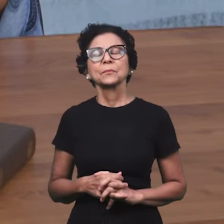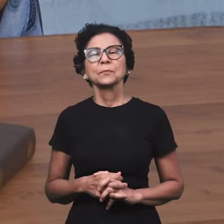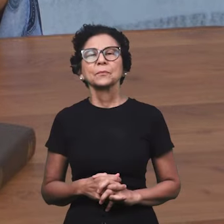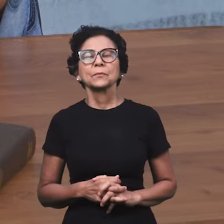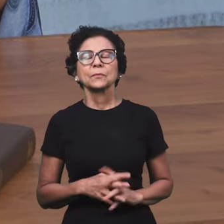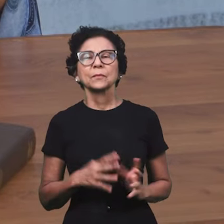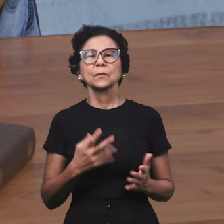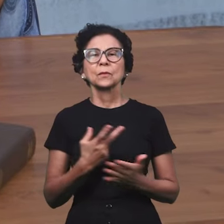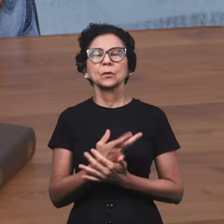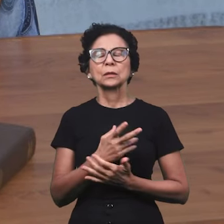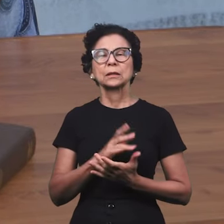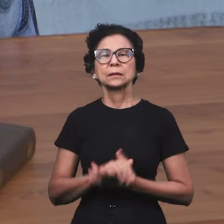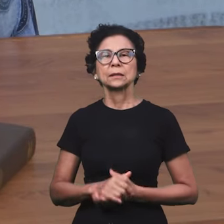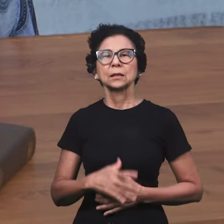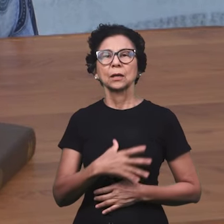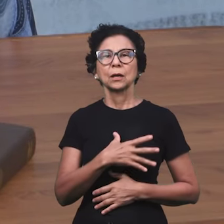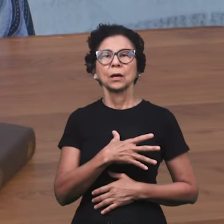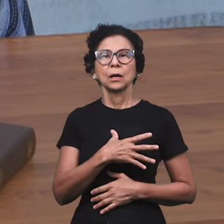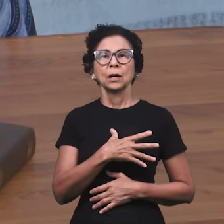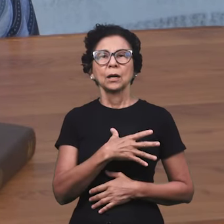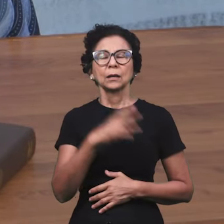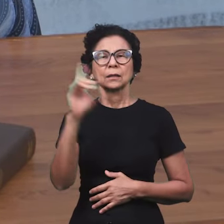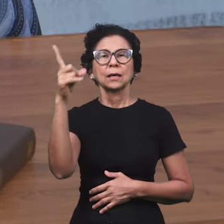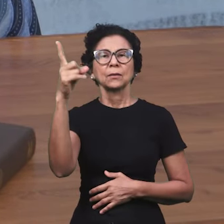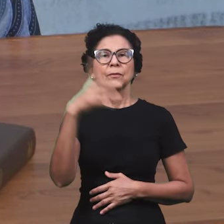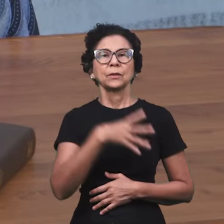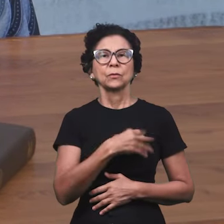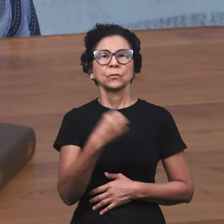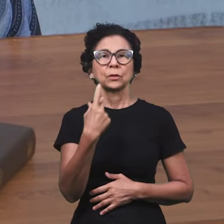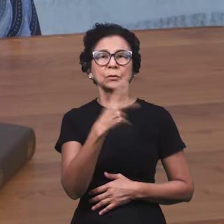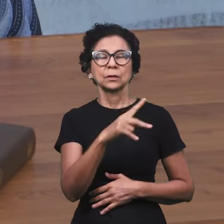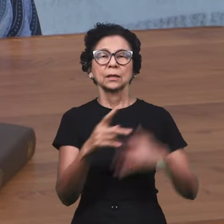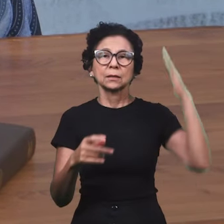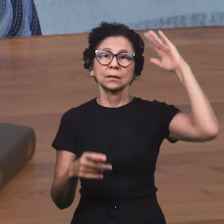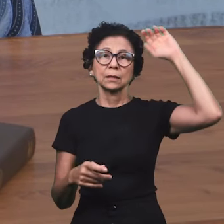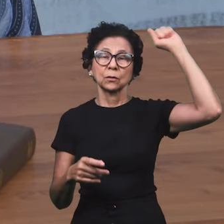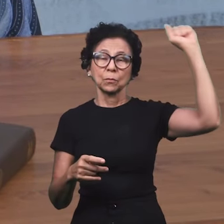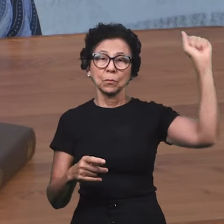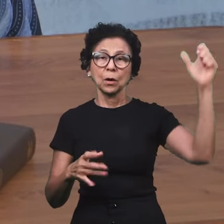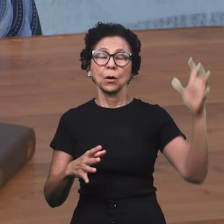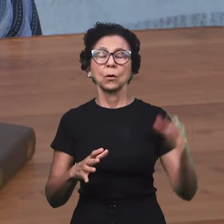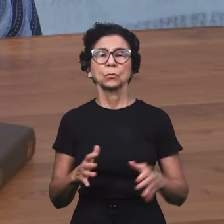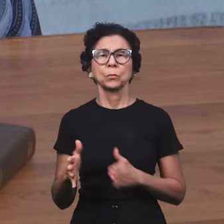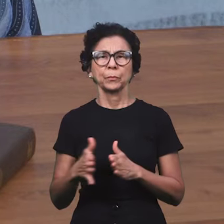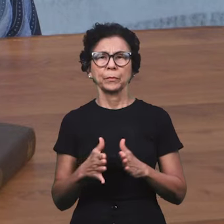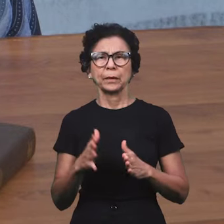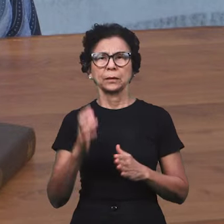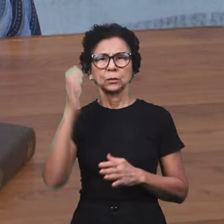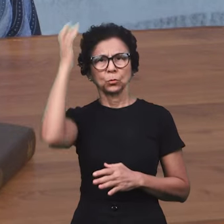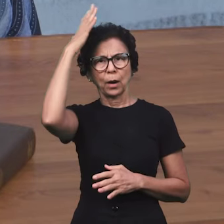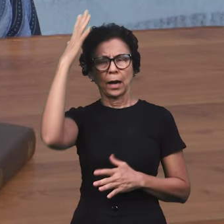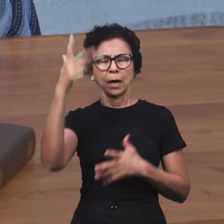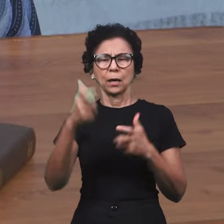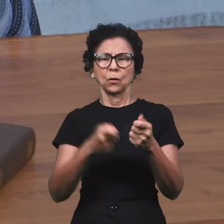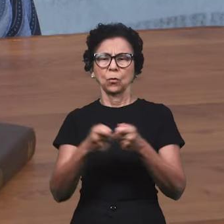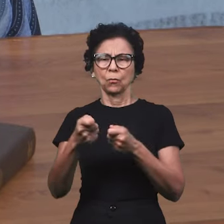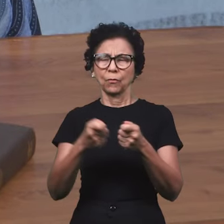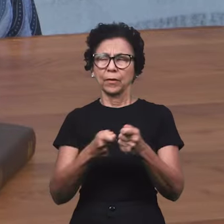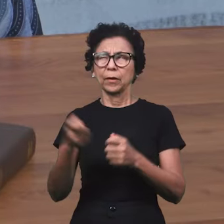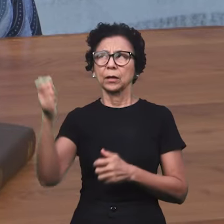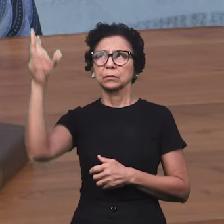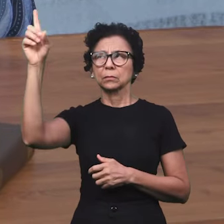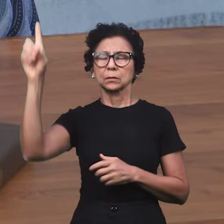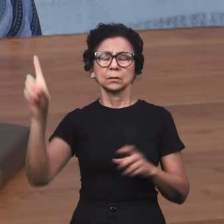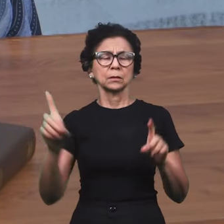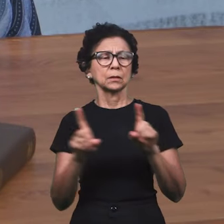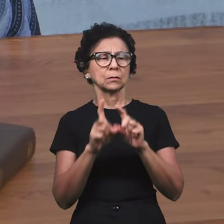Salomão, filho de Davi, se esforçou no seu reino, e o Senhor seu Deus era com ele e o